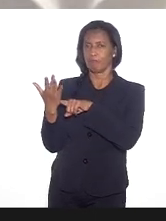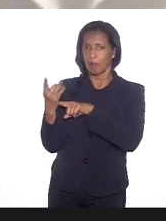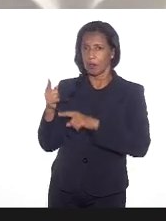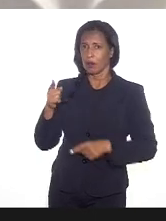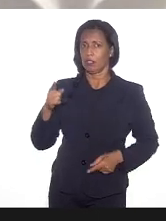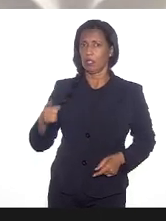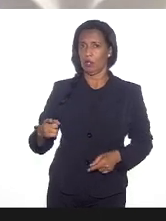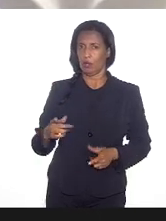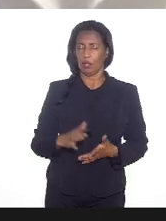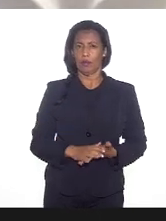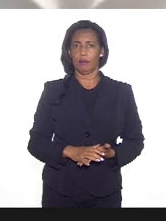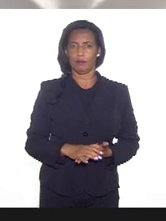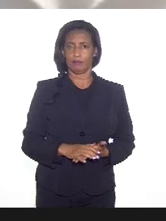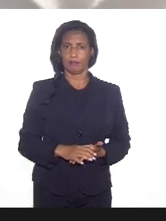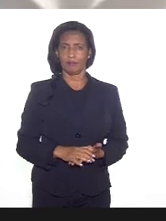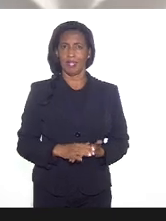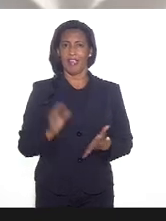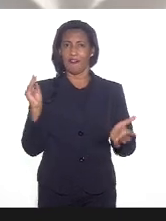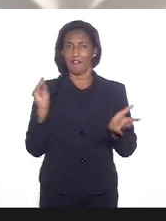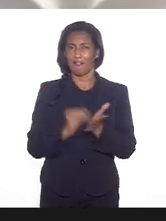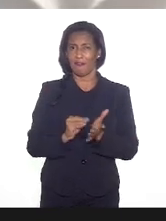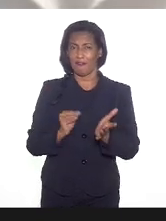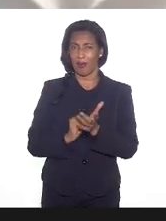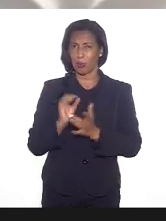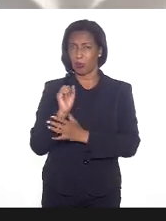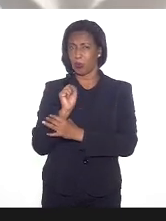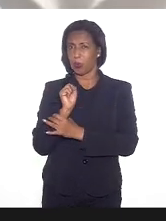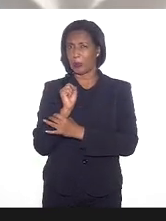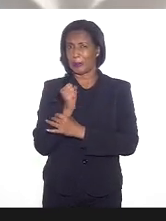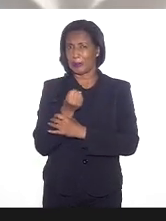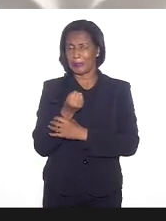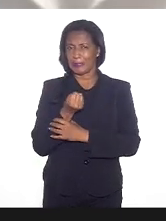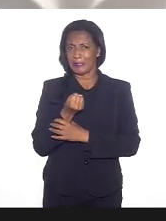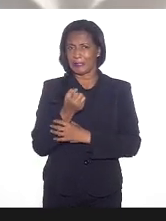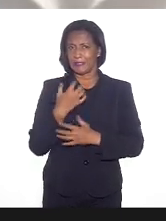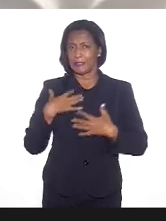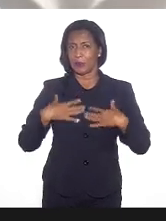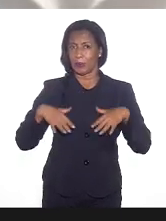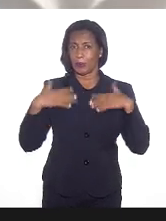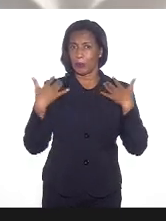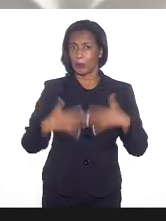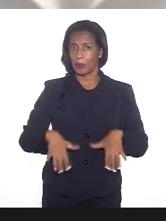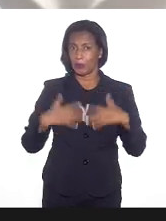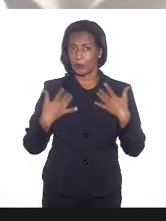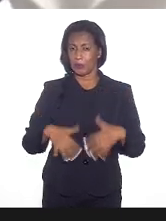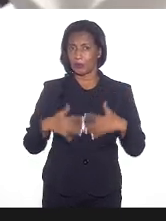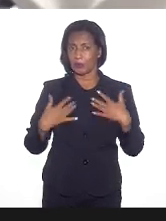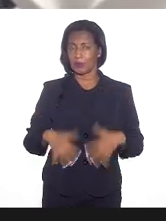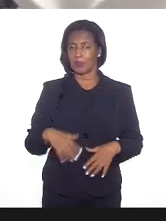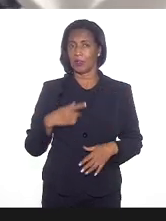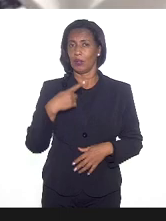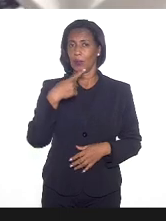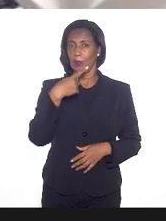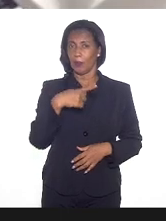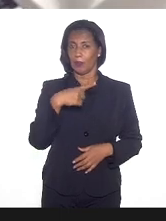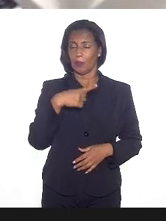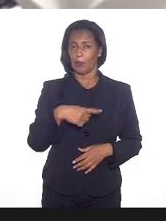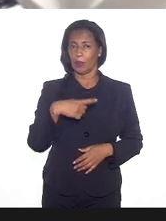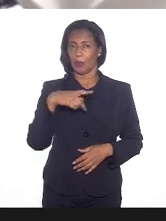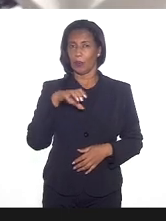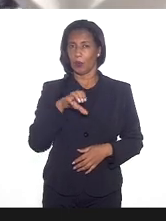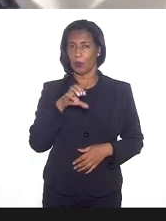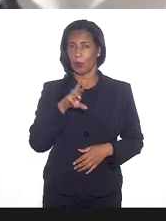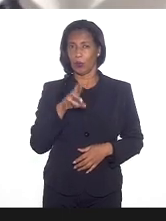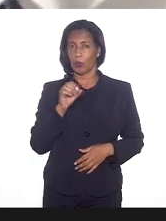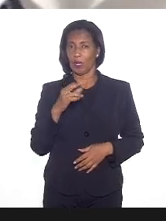constrangimento, a insegurança e a aflição do procurador do Estado, que o